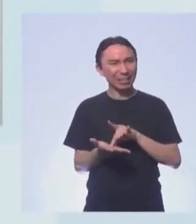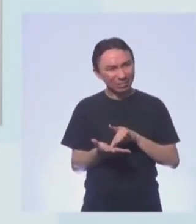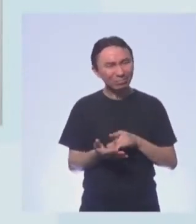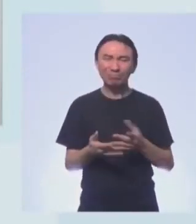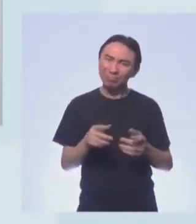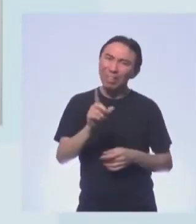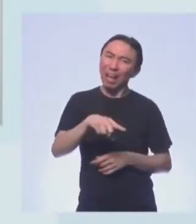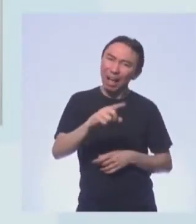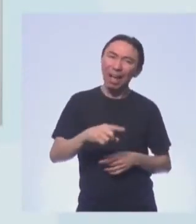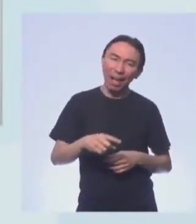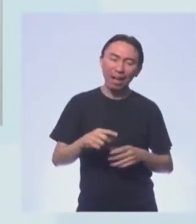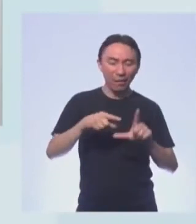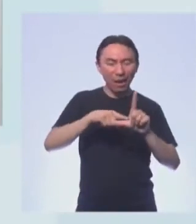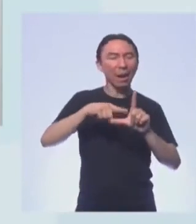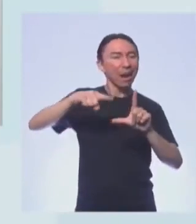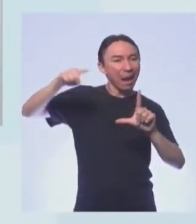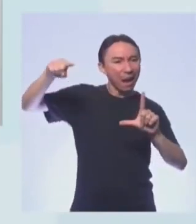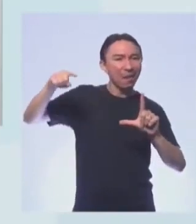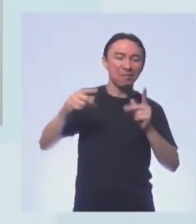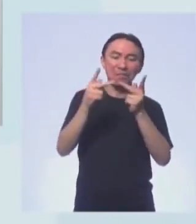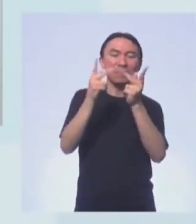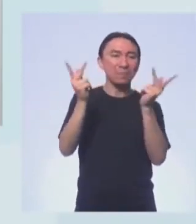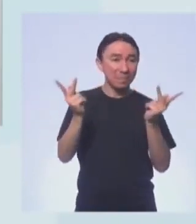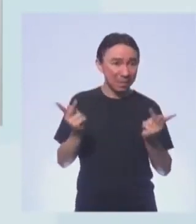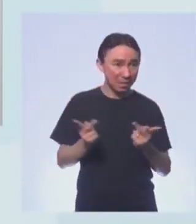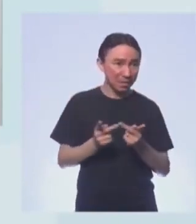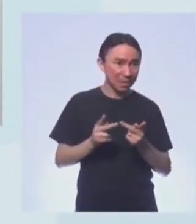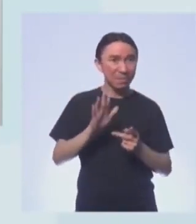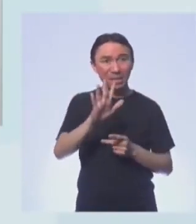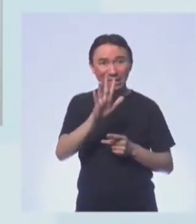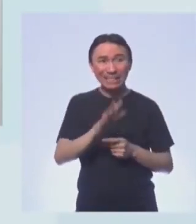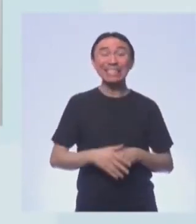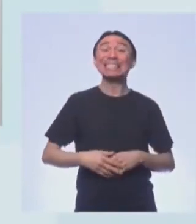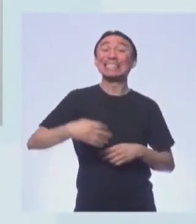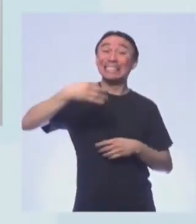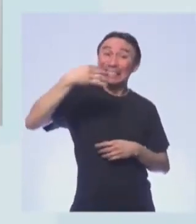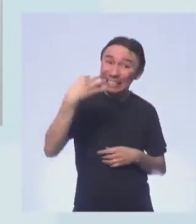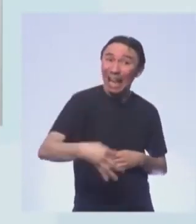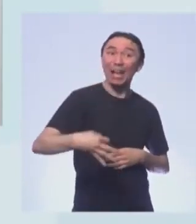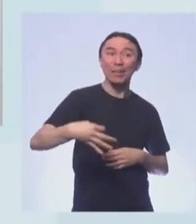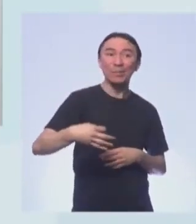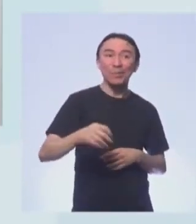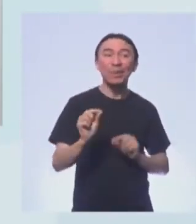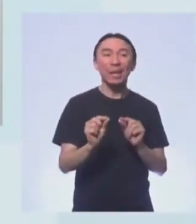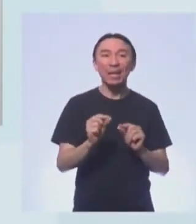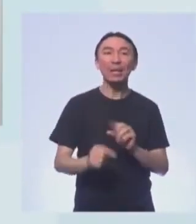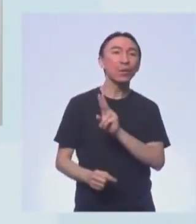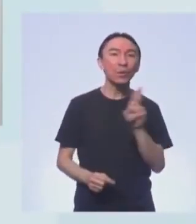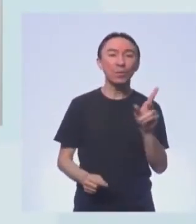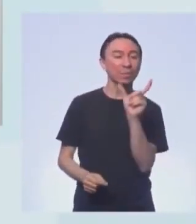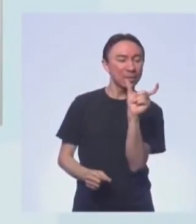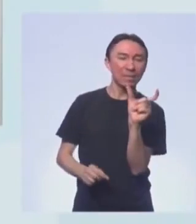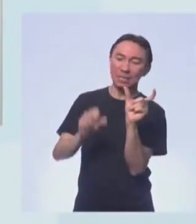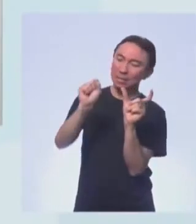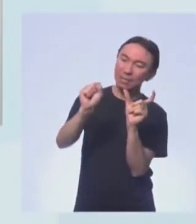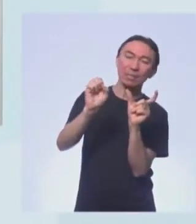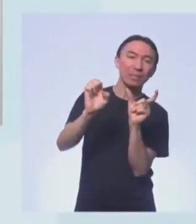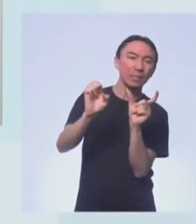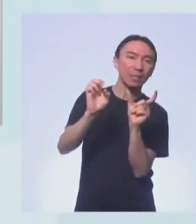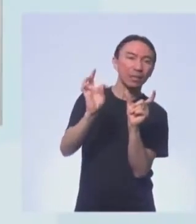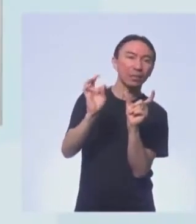pizza, mas ele é mais formal dizer setores. É o gráfico de setores, no sentido de corte mesmo, de pedaços,